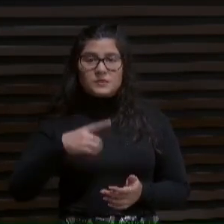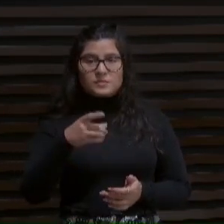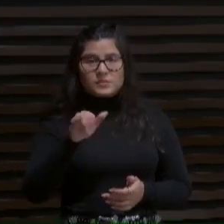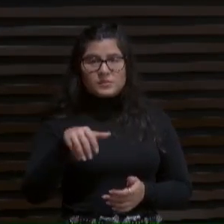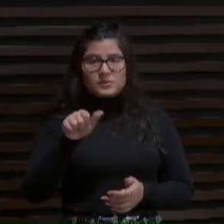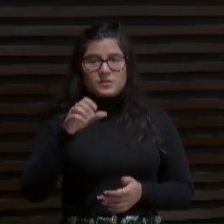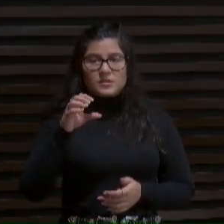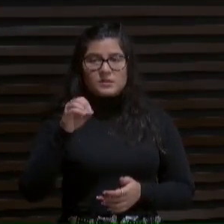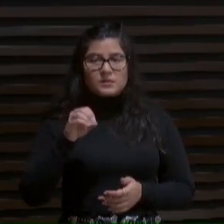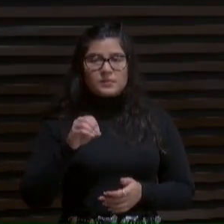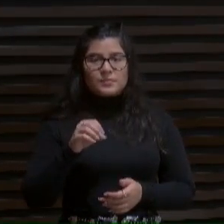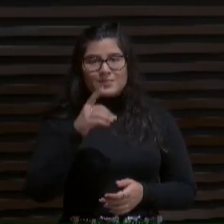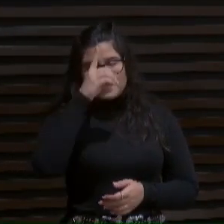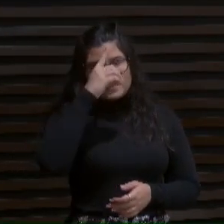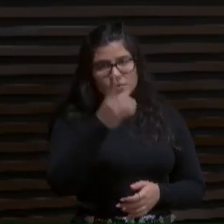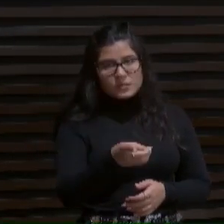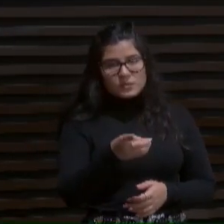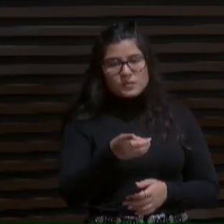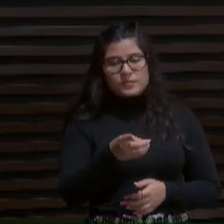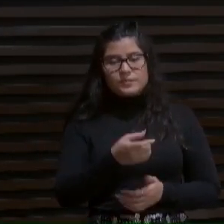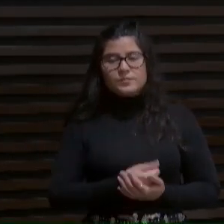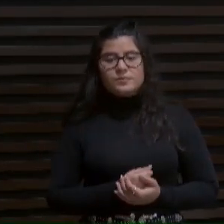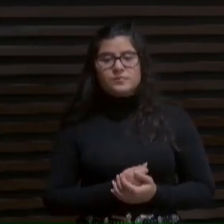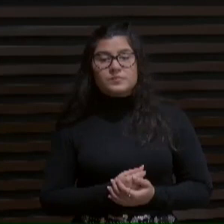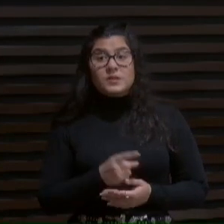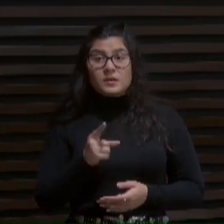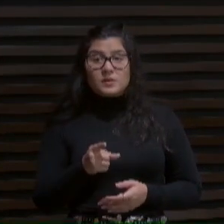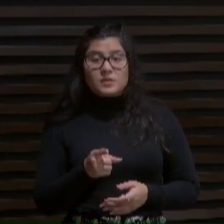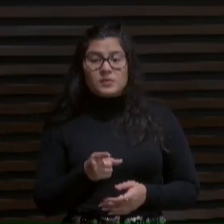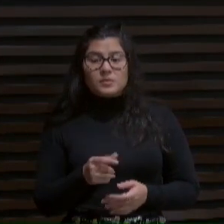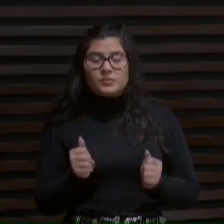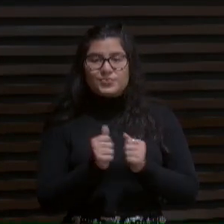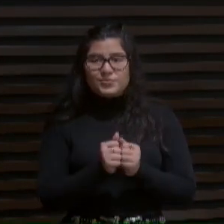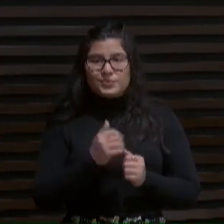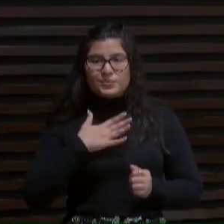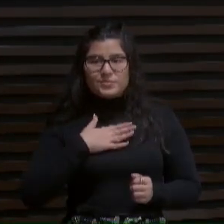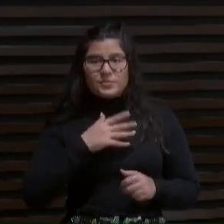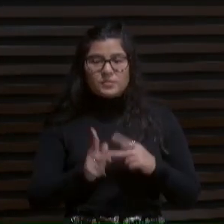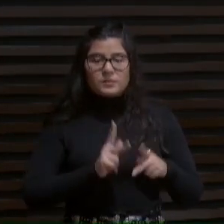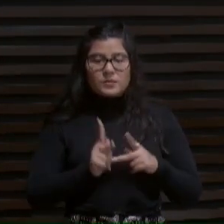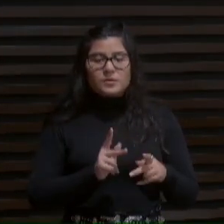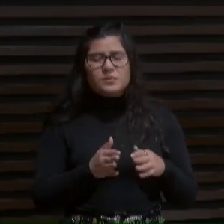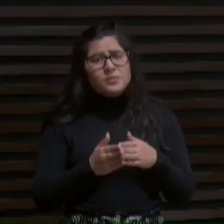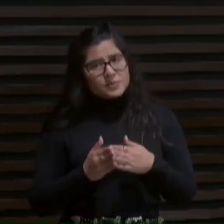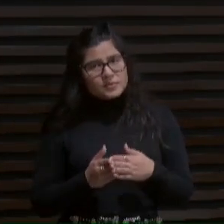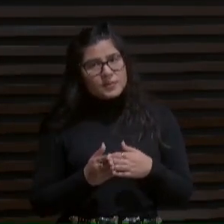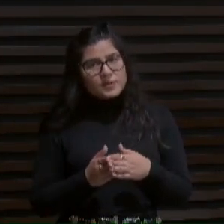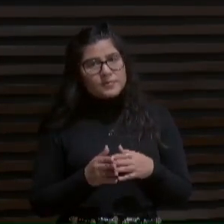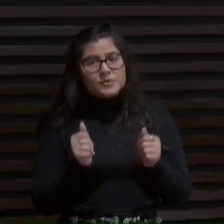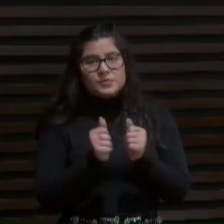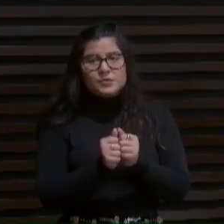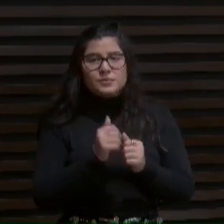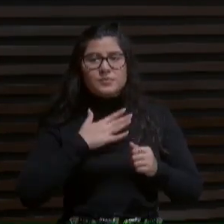Jacó lhes ordenou, dizendo: vou ser reunido ao meu povo, sepultem-me junto de meus pais, na caverna que está no campo